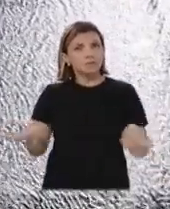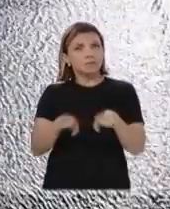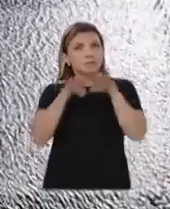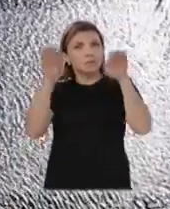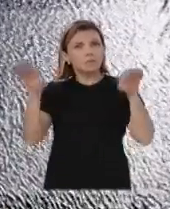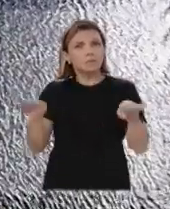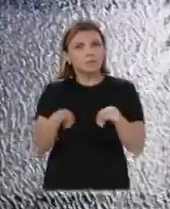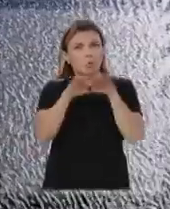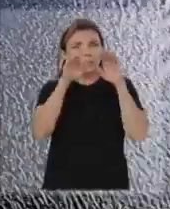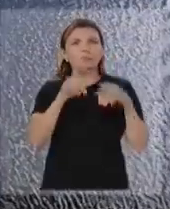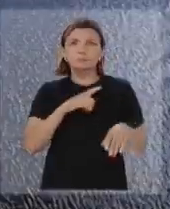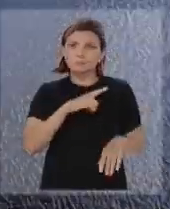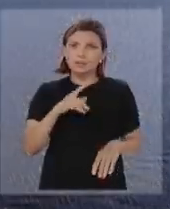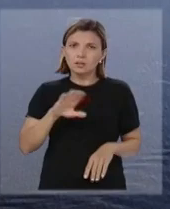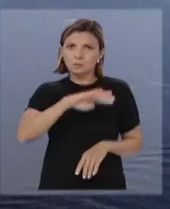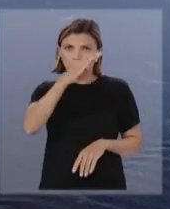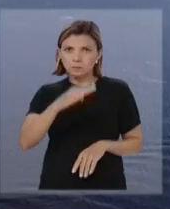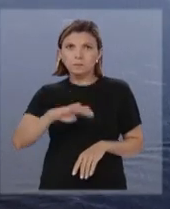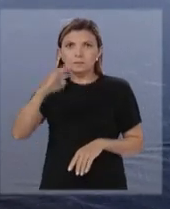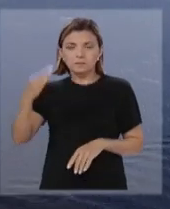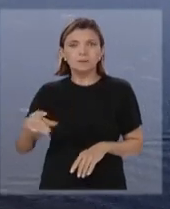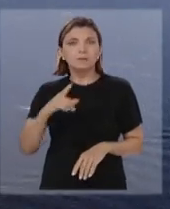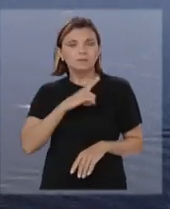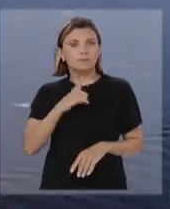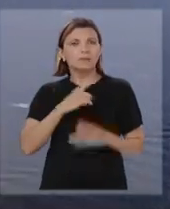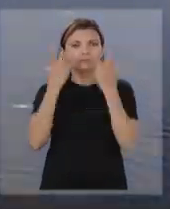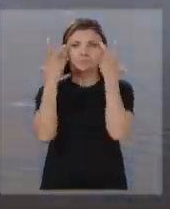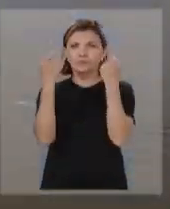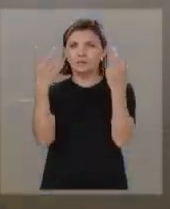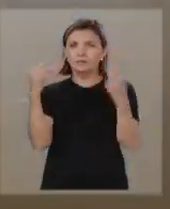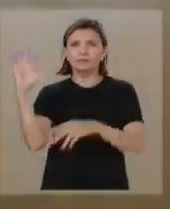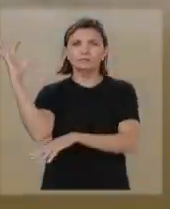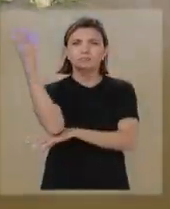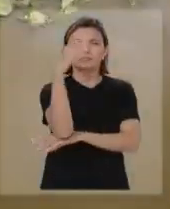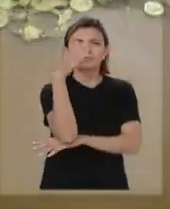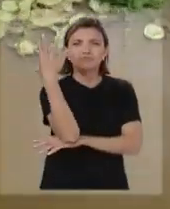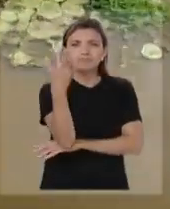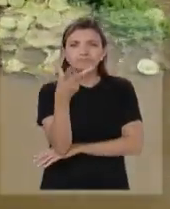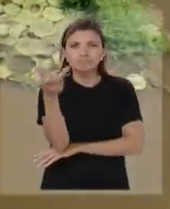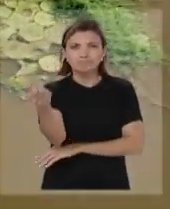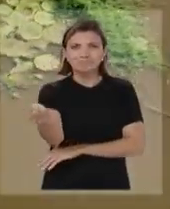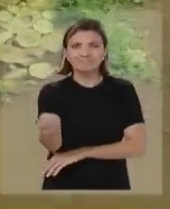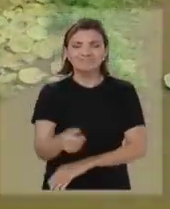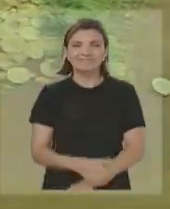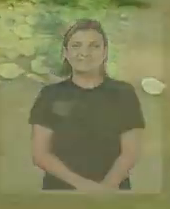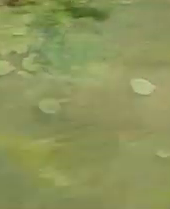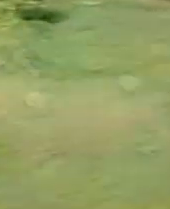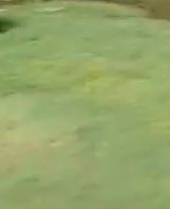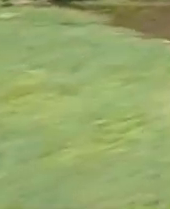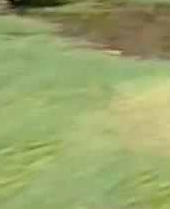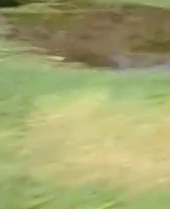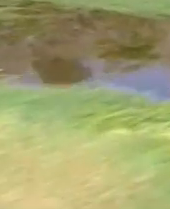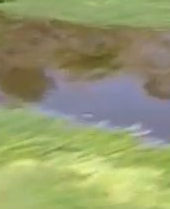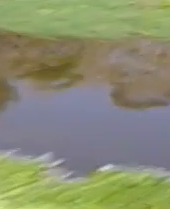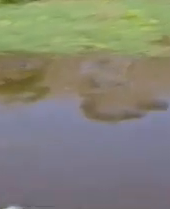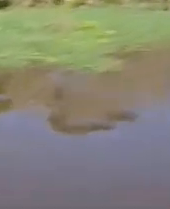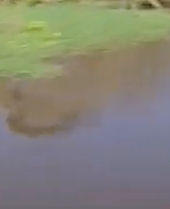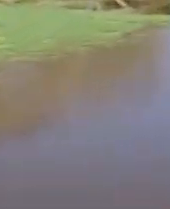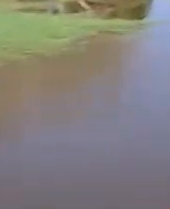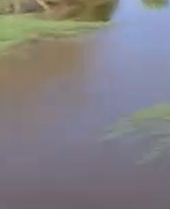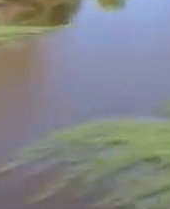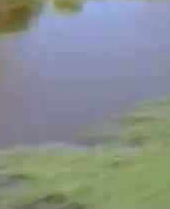onda na pororoca, formada no encontro com o oceano. A natureza aqui é quem manda.